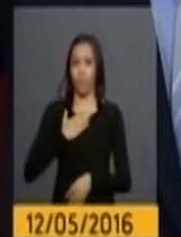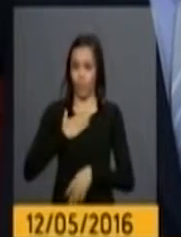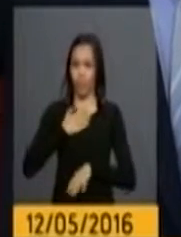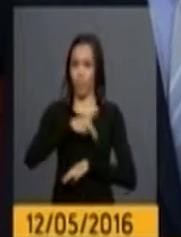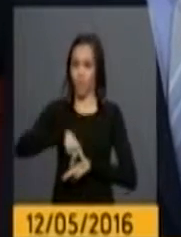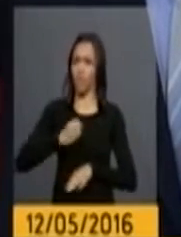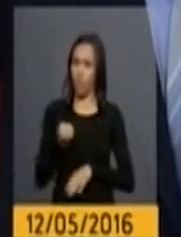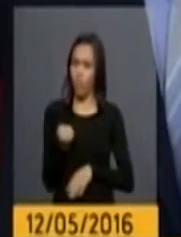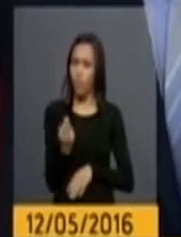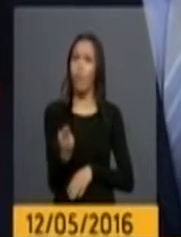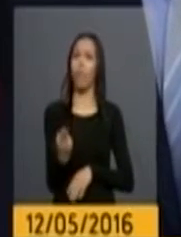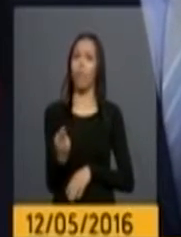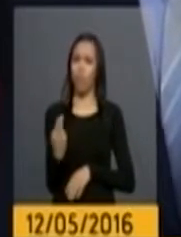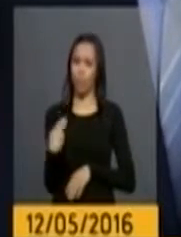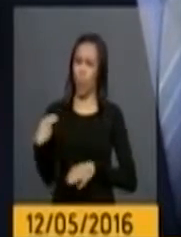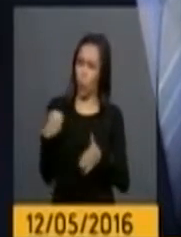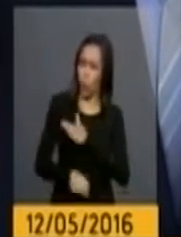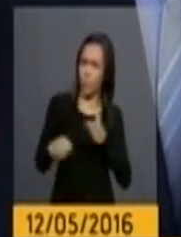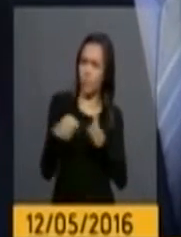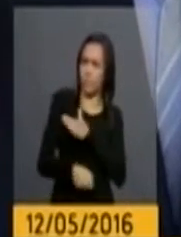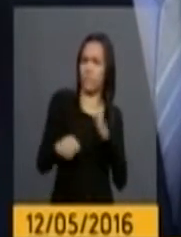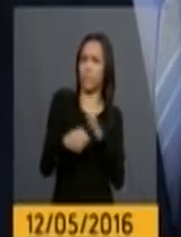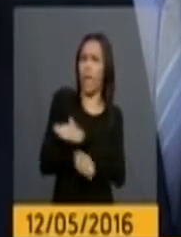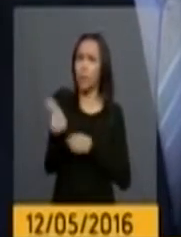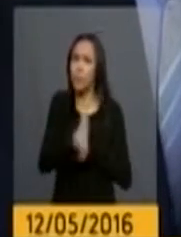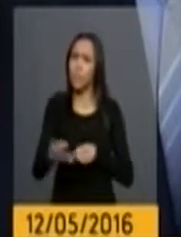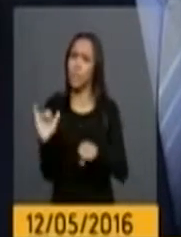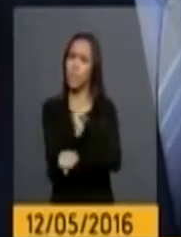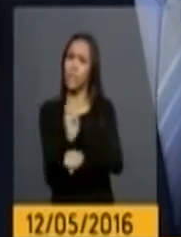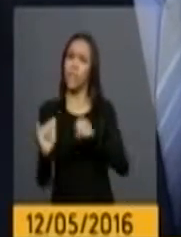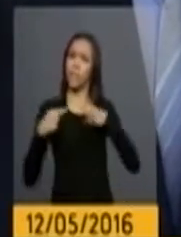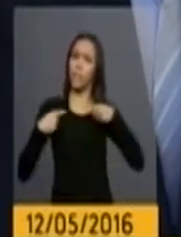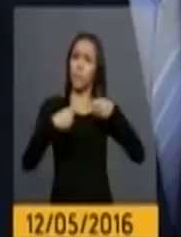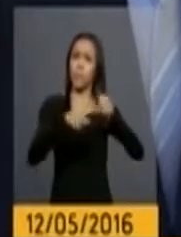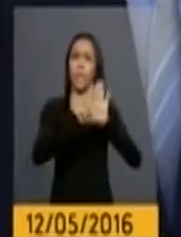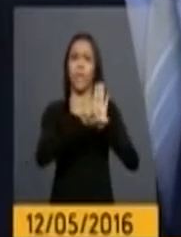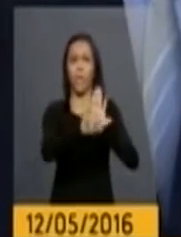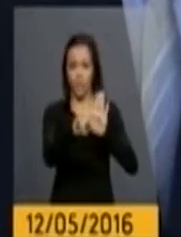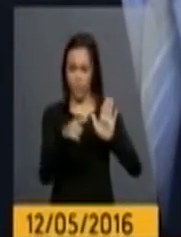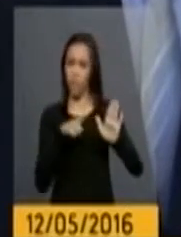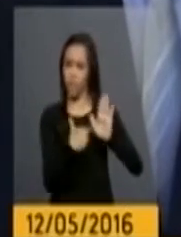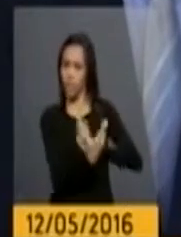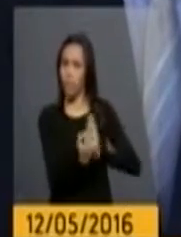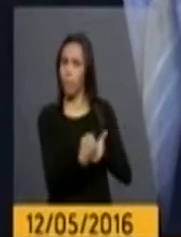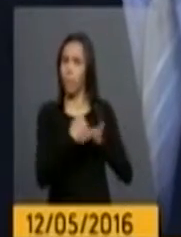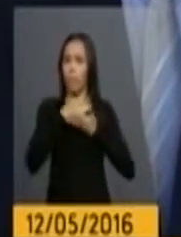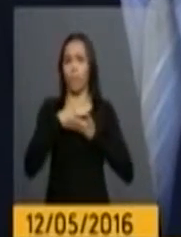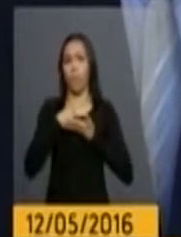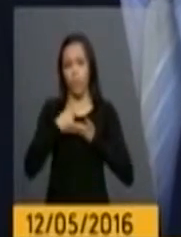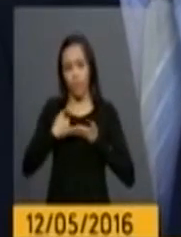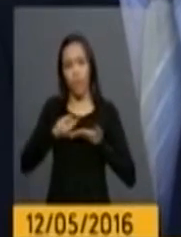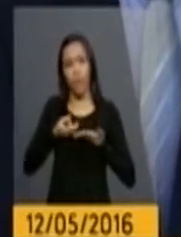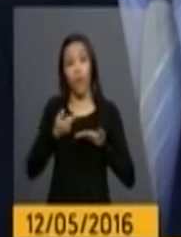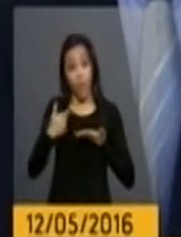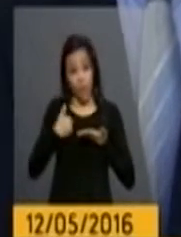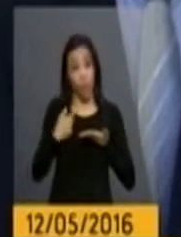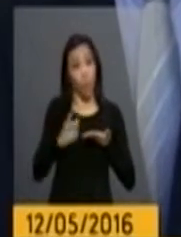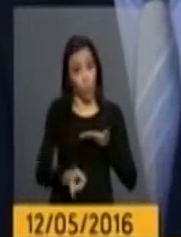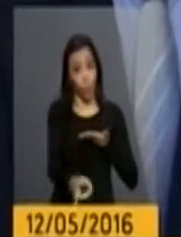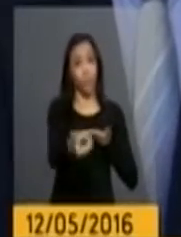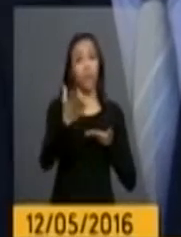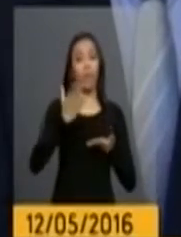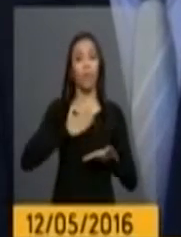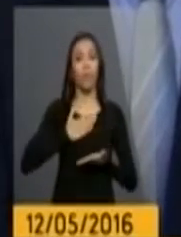lutar com todos os instrumentos legais de que disponho para exercer o meu